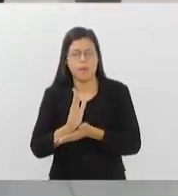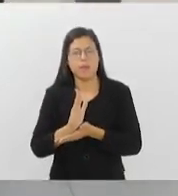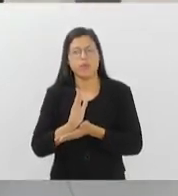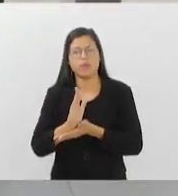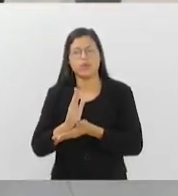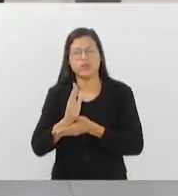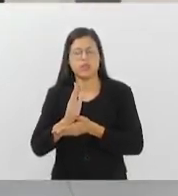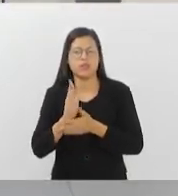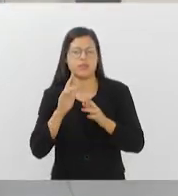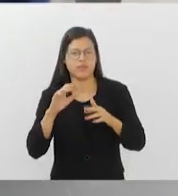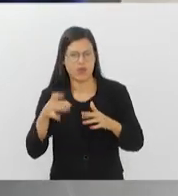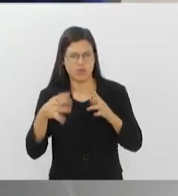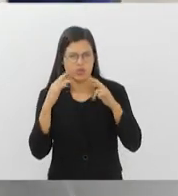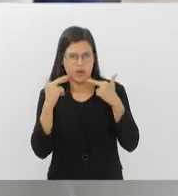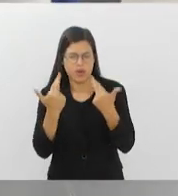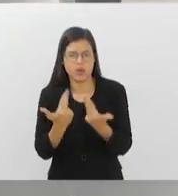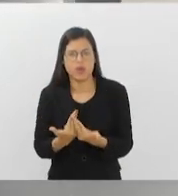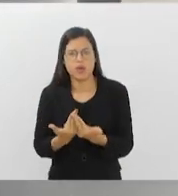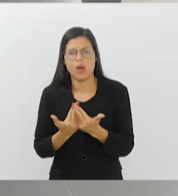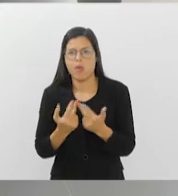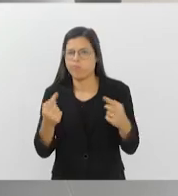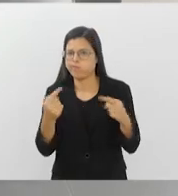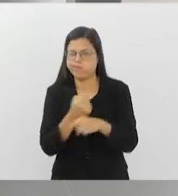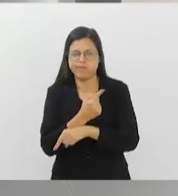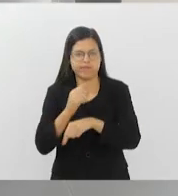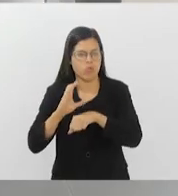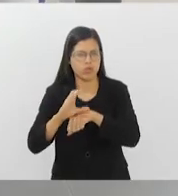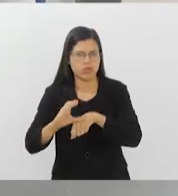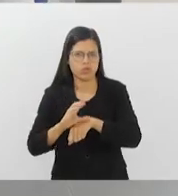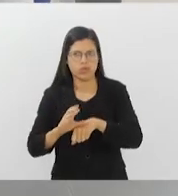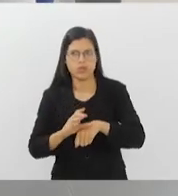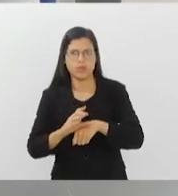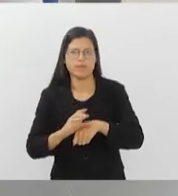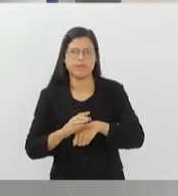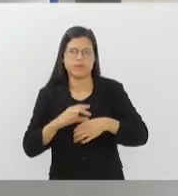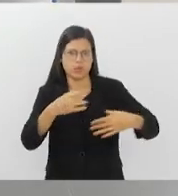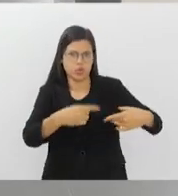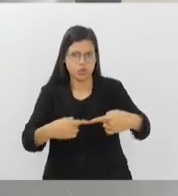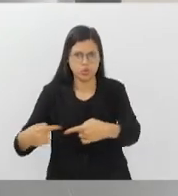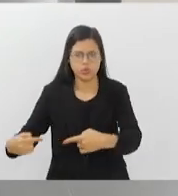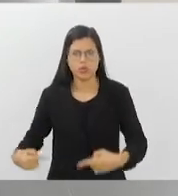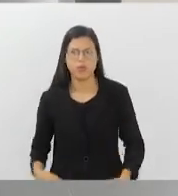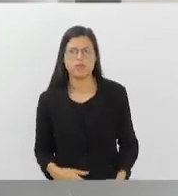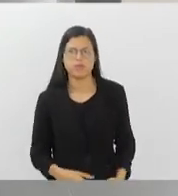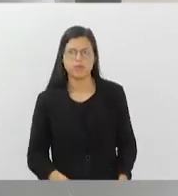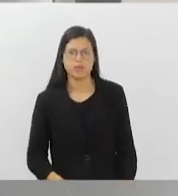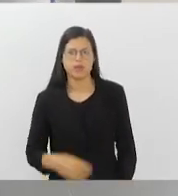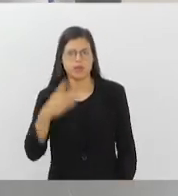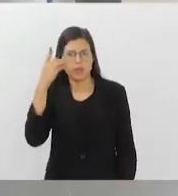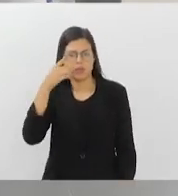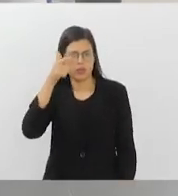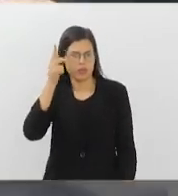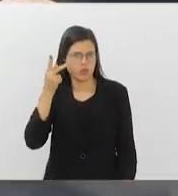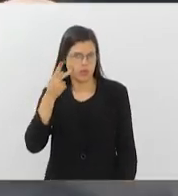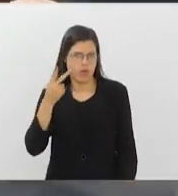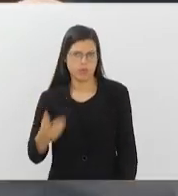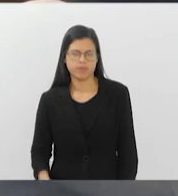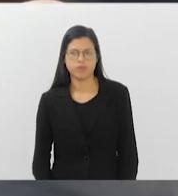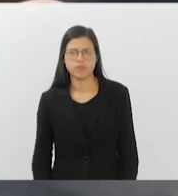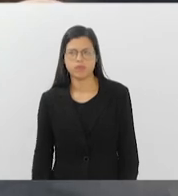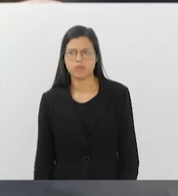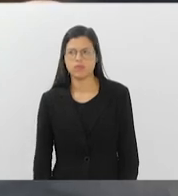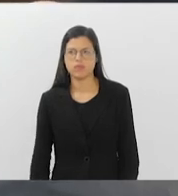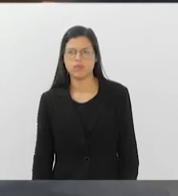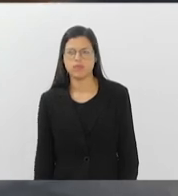pela inconstitucionalidade. Vou colocar em discussão a matéria. Eu quero discutir. Para discutir, deputado Luiz Paulo. Presidente,